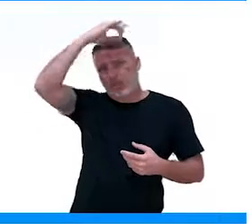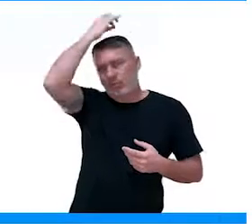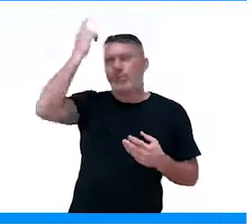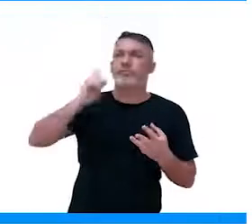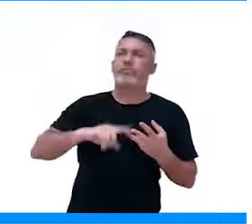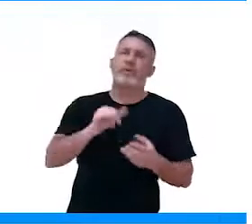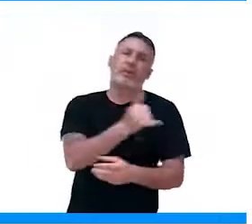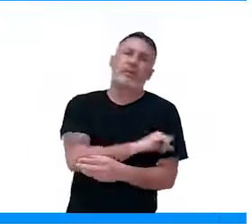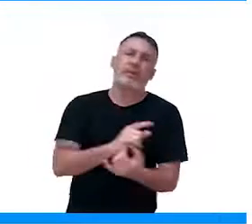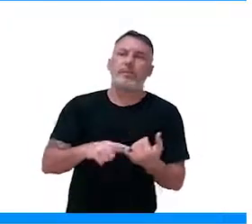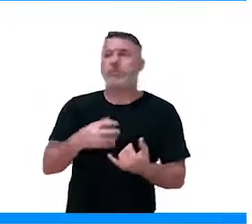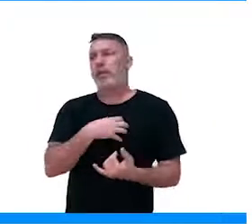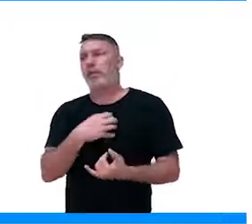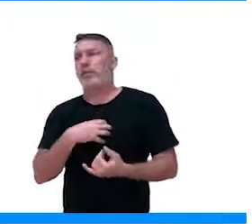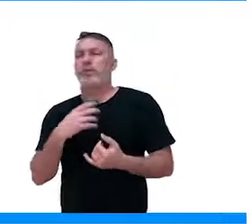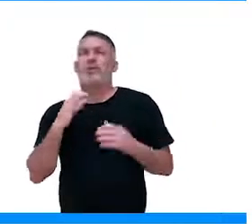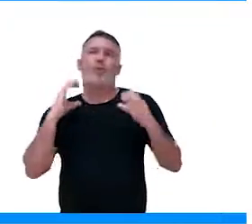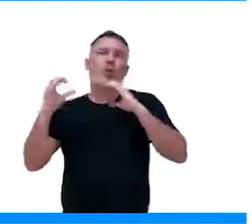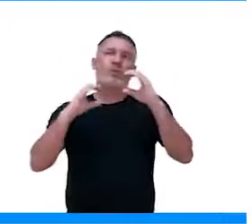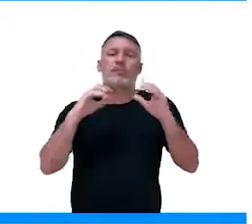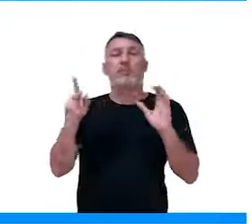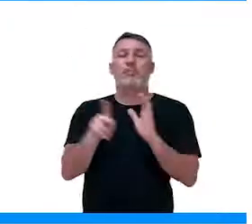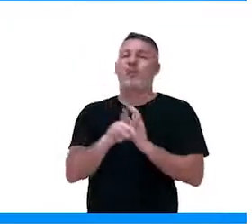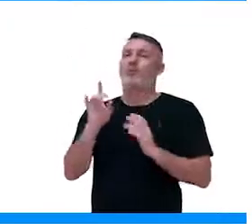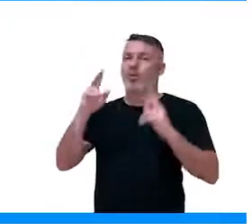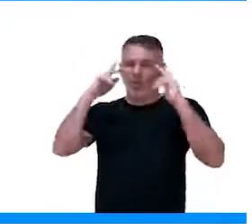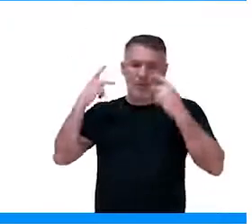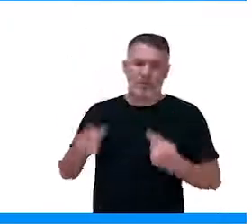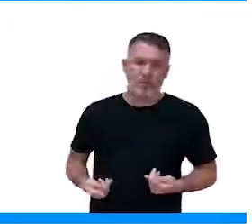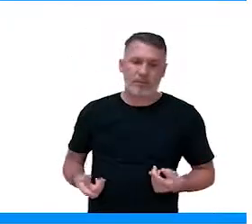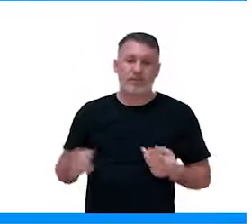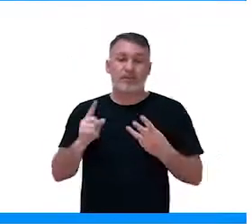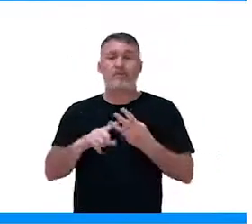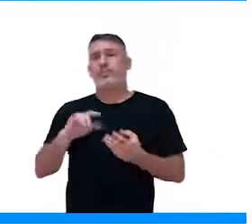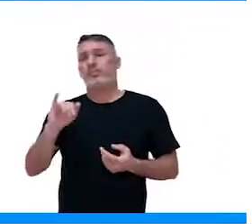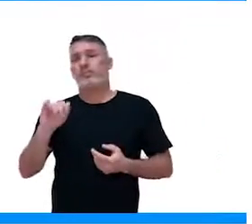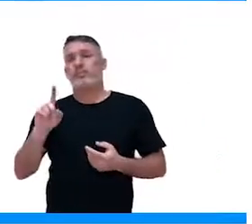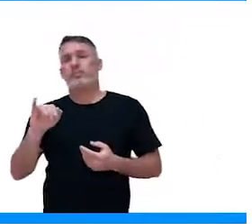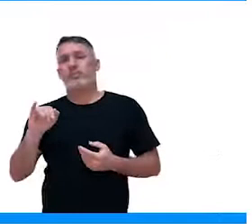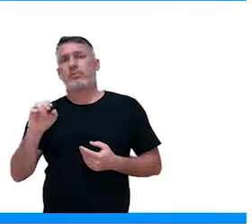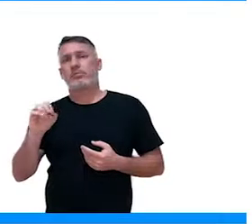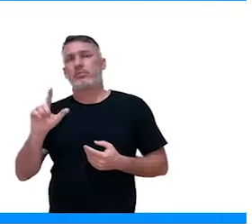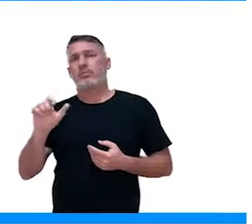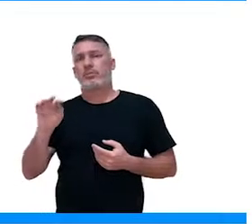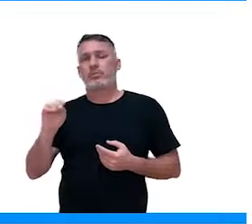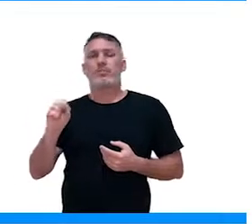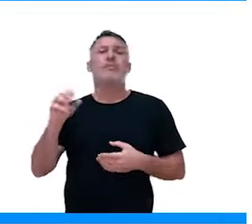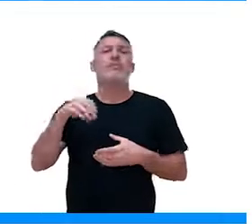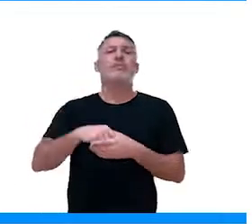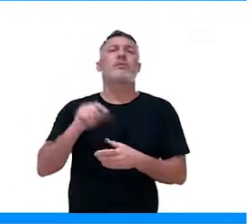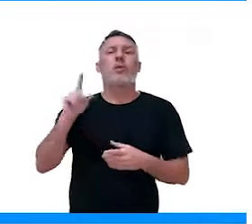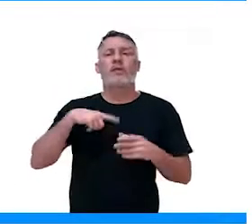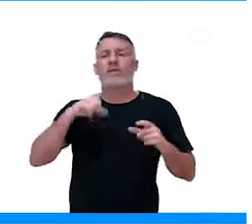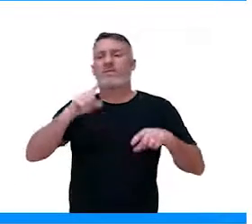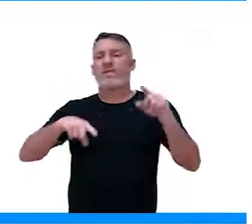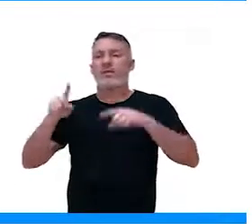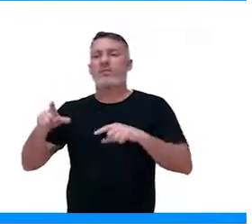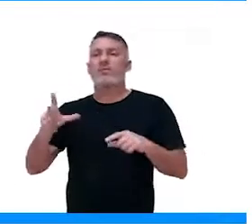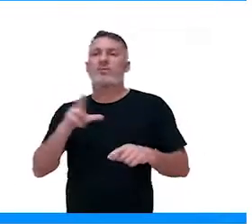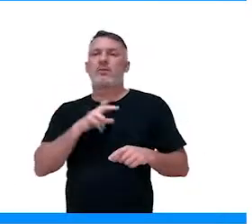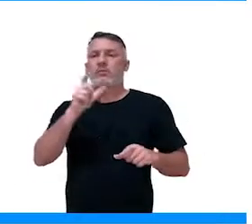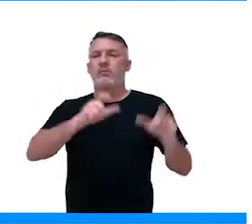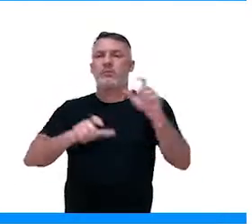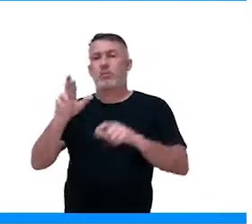o dialeto carioca. Isso só é possível na linguagem humana. A gente tem os idioletos, que são essa